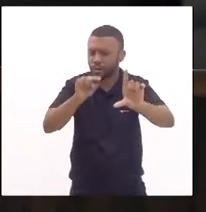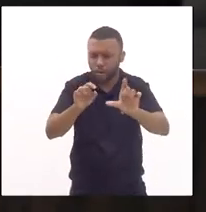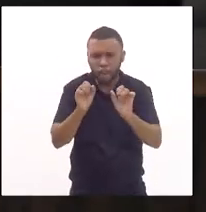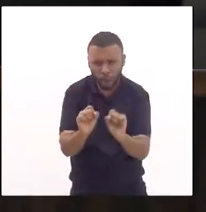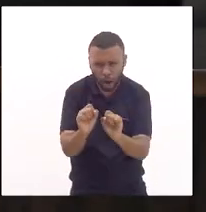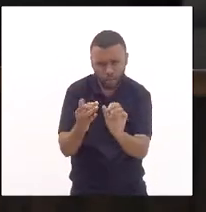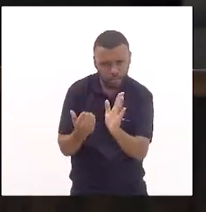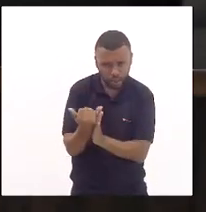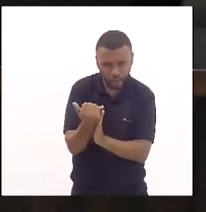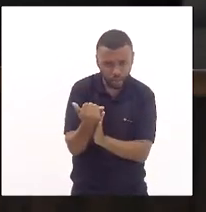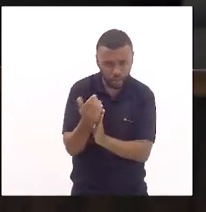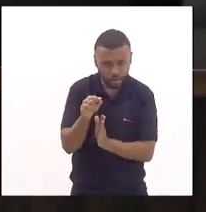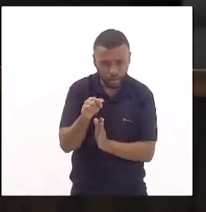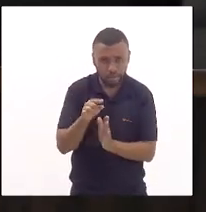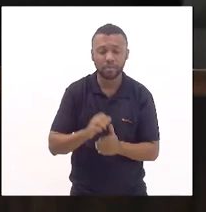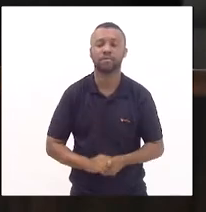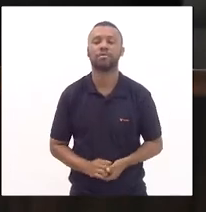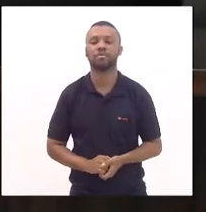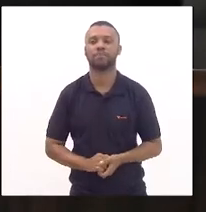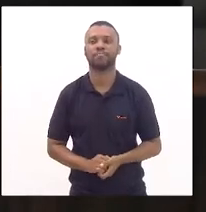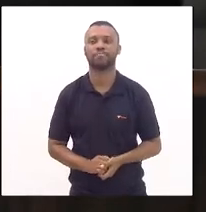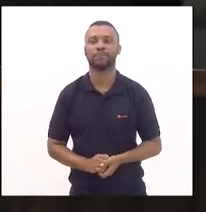Podemos?